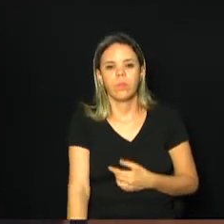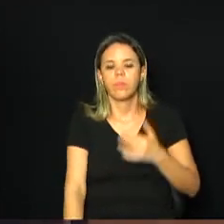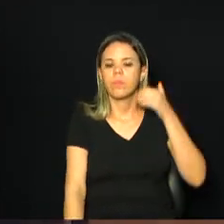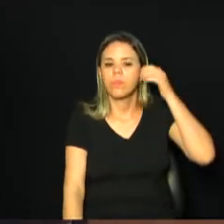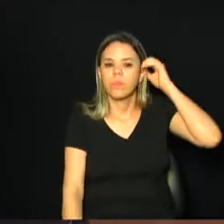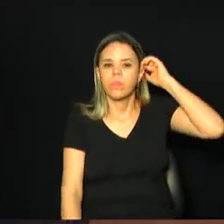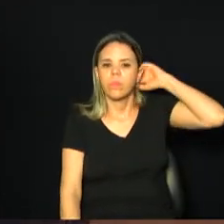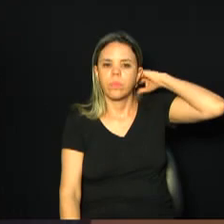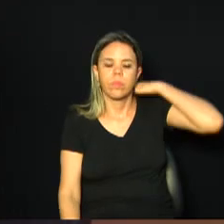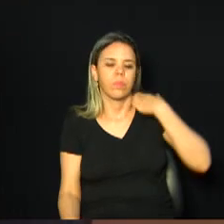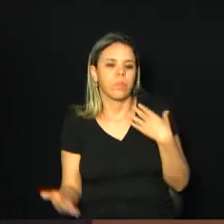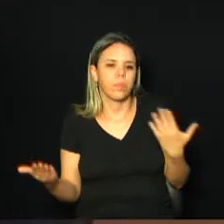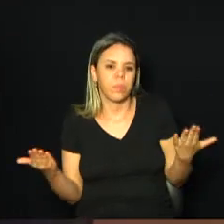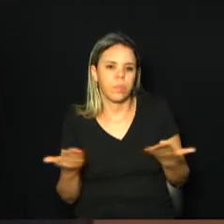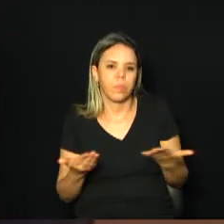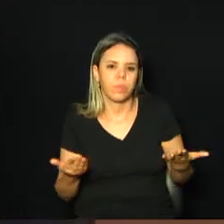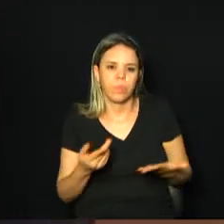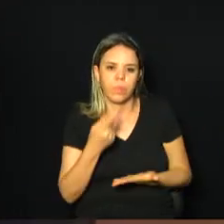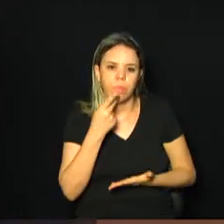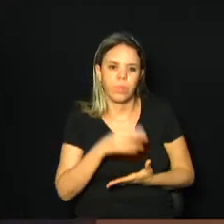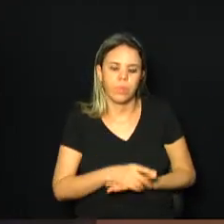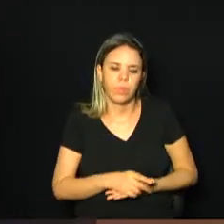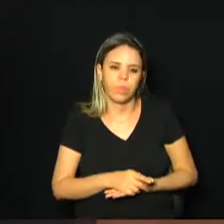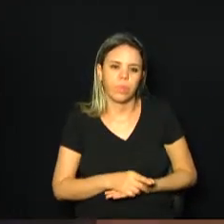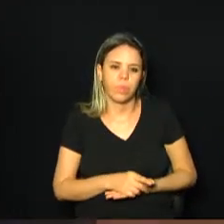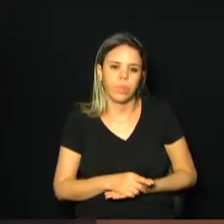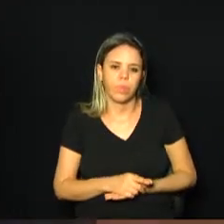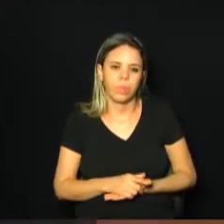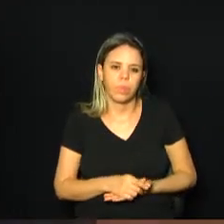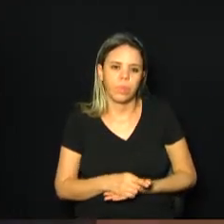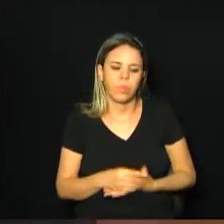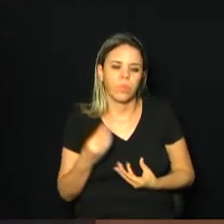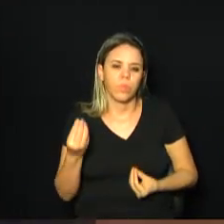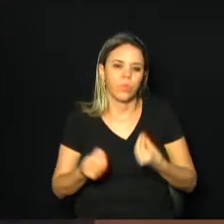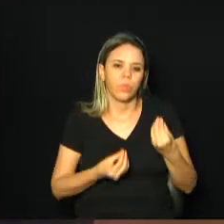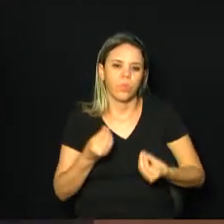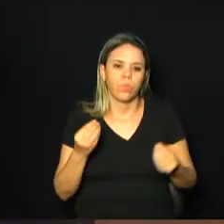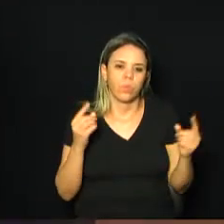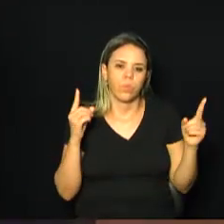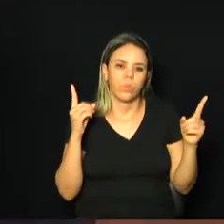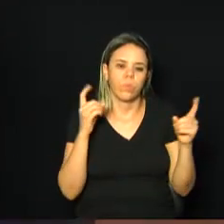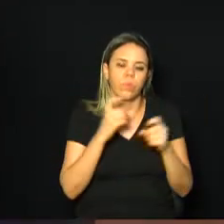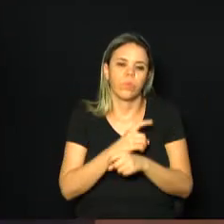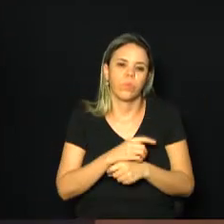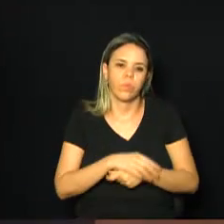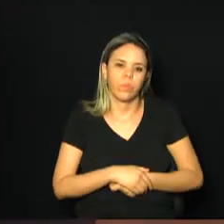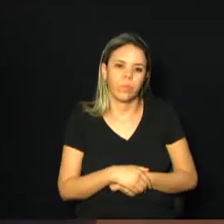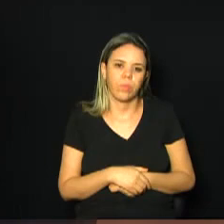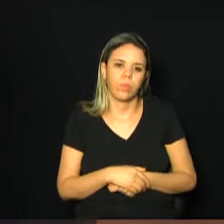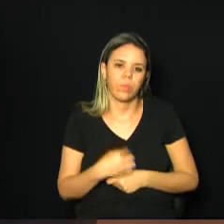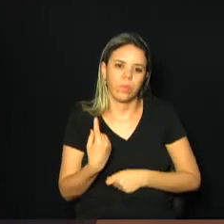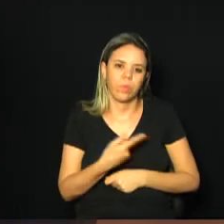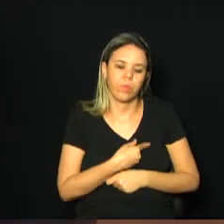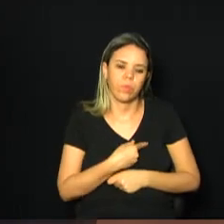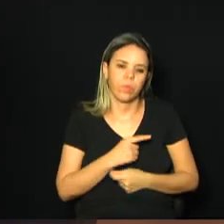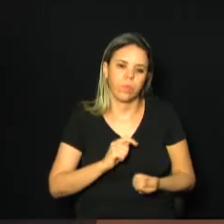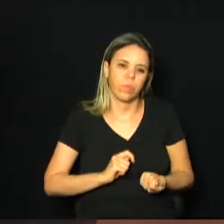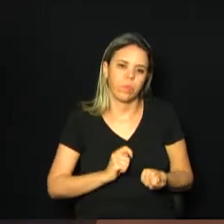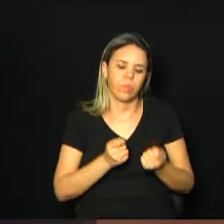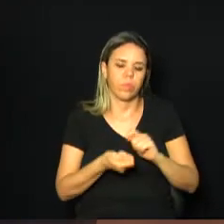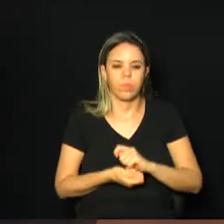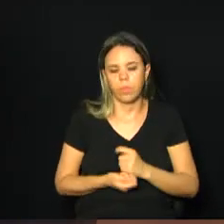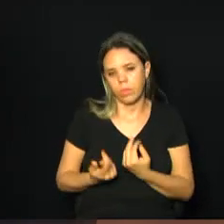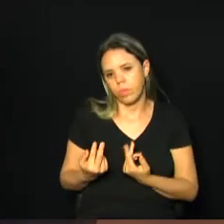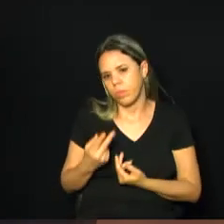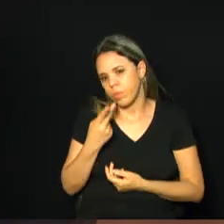Então, hoje a gente fala assim, né, Odu, como que vai ser difícil a gente se adequar, como a Adriana